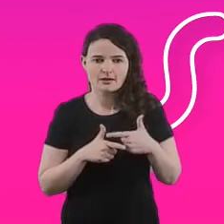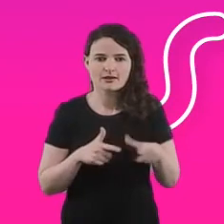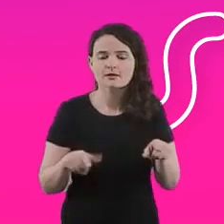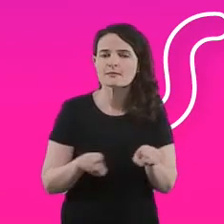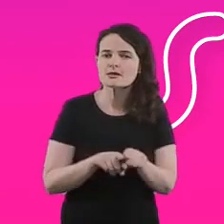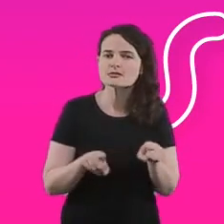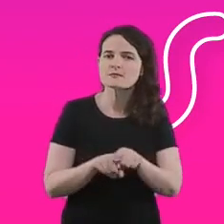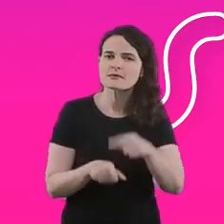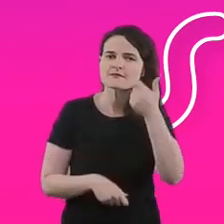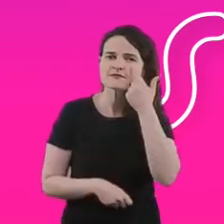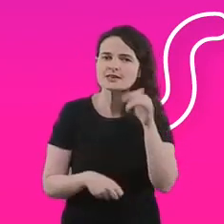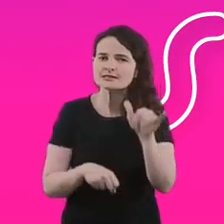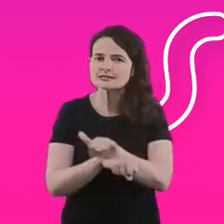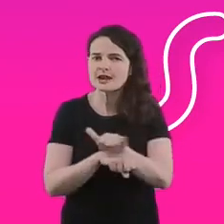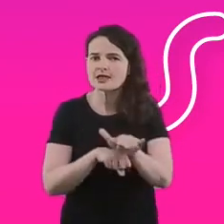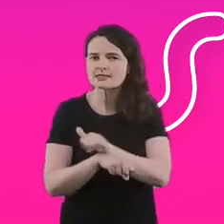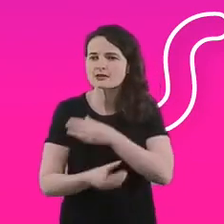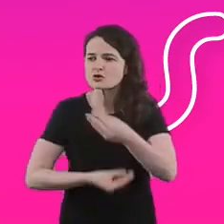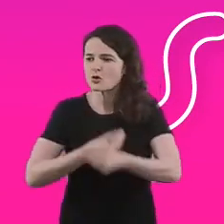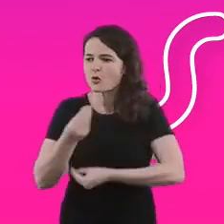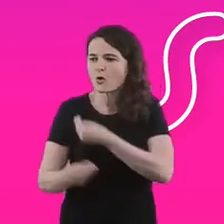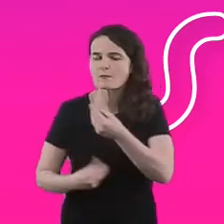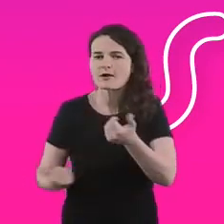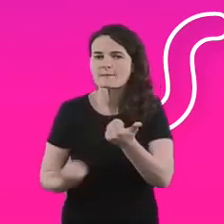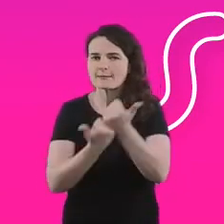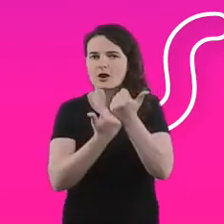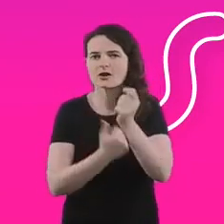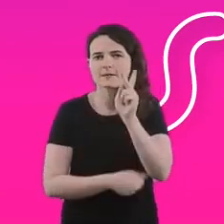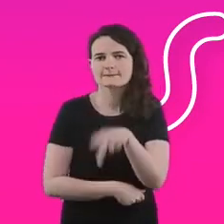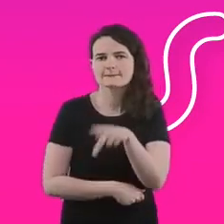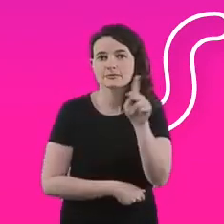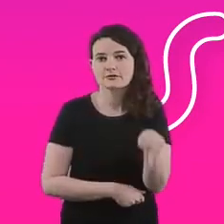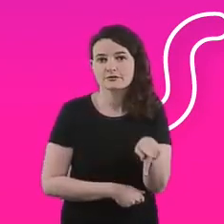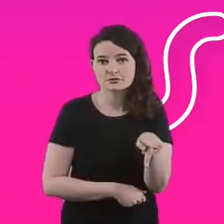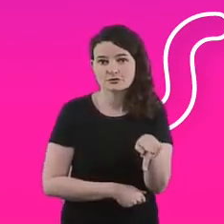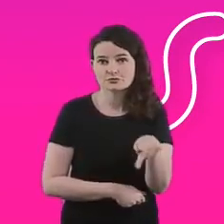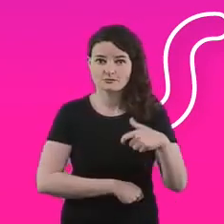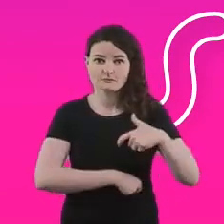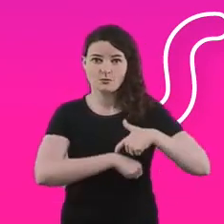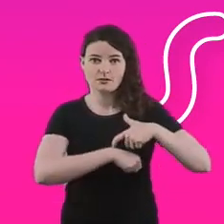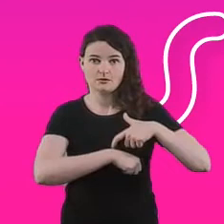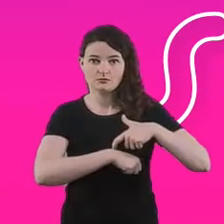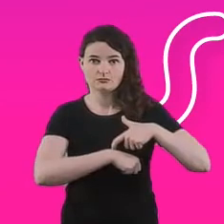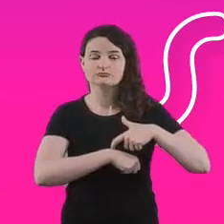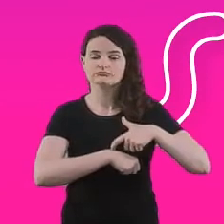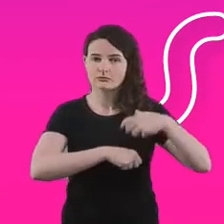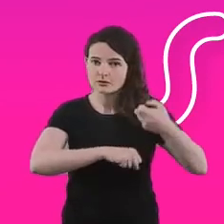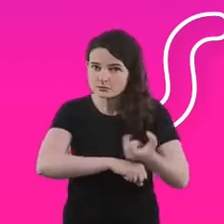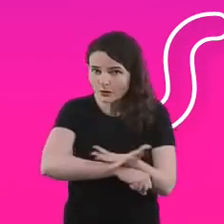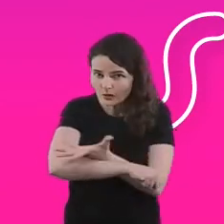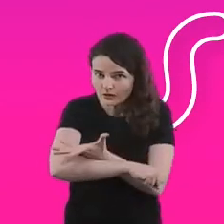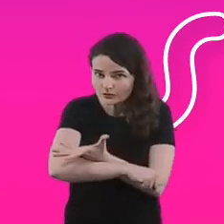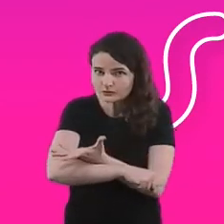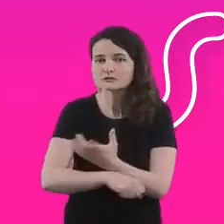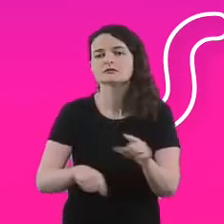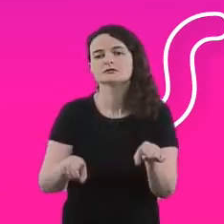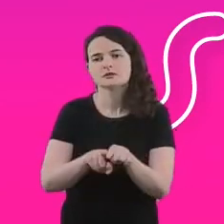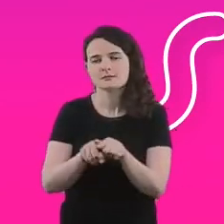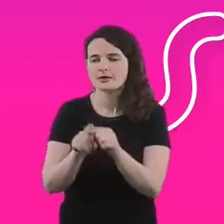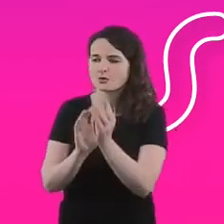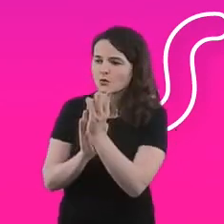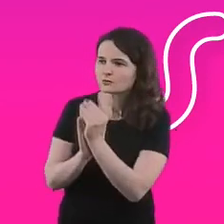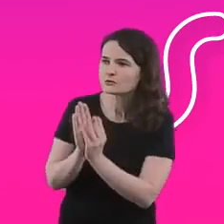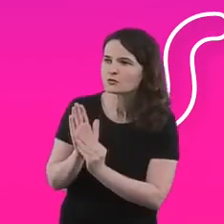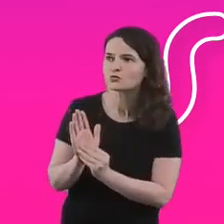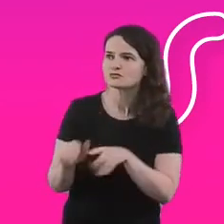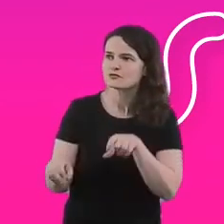estratégica mesmo de apoiar o professor durante esse momento, né? Ou seja, apoiar tanto emocionalmente, mas principalmente com conteúdos, com formações,